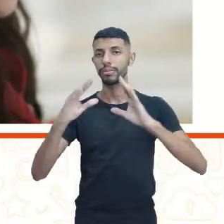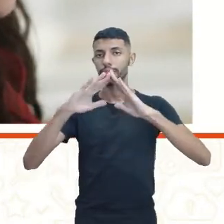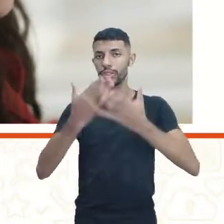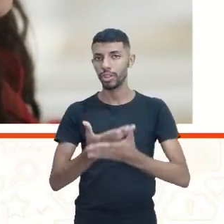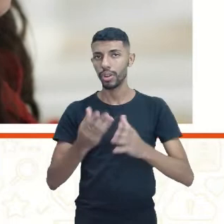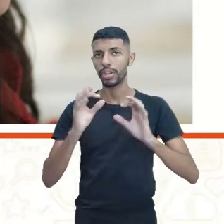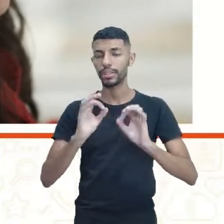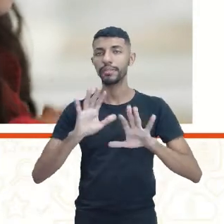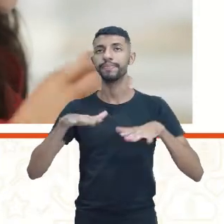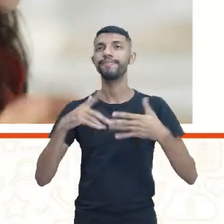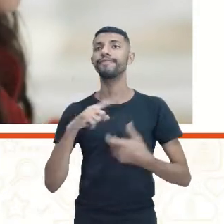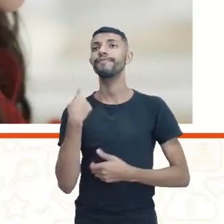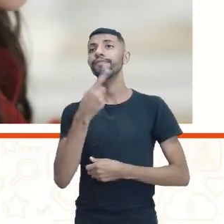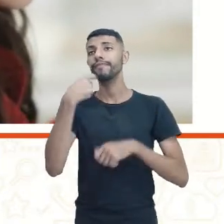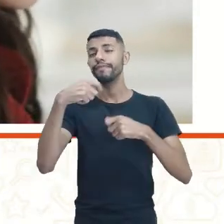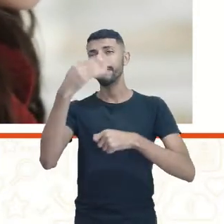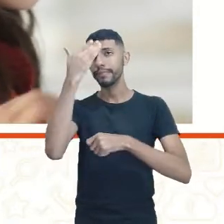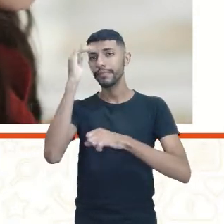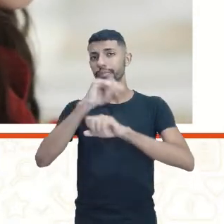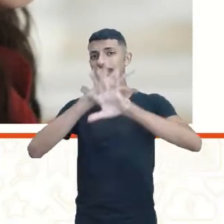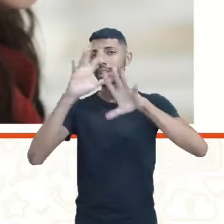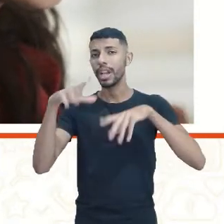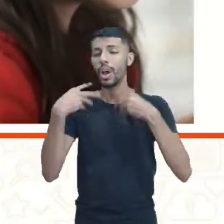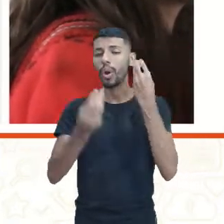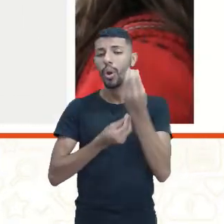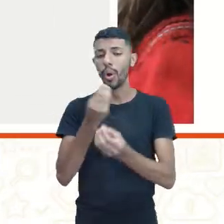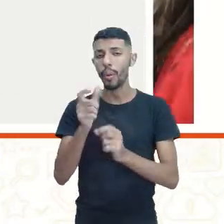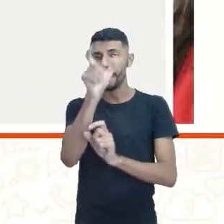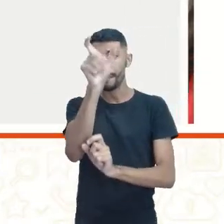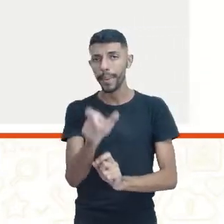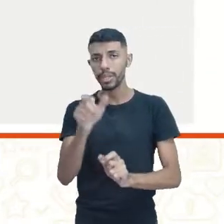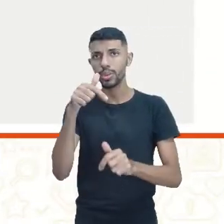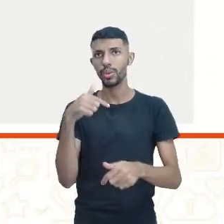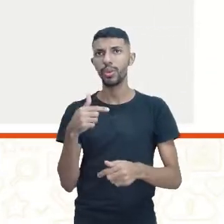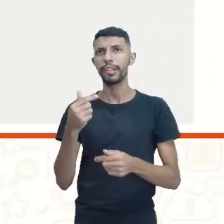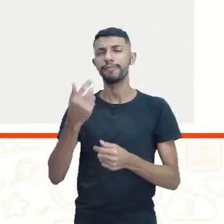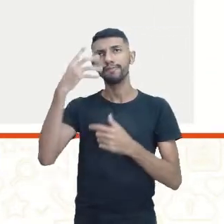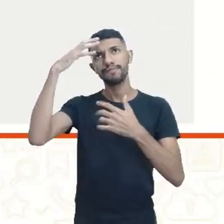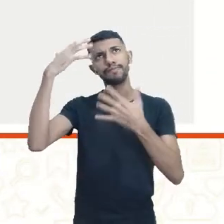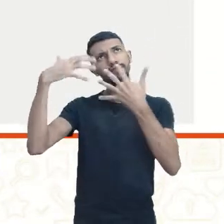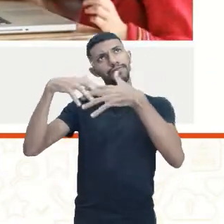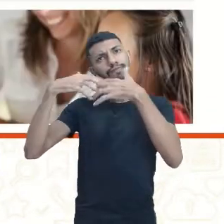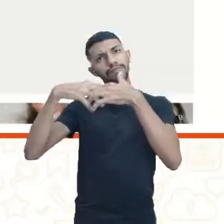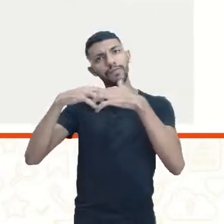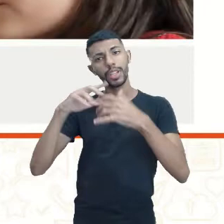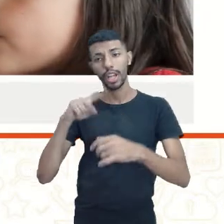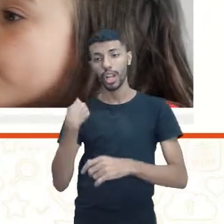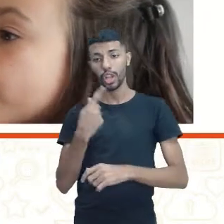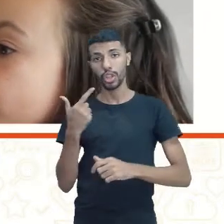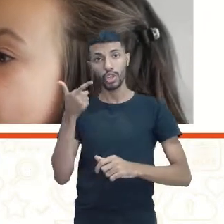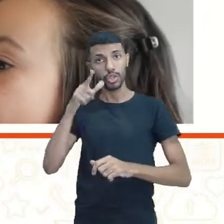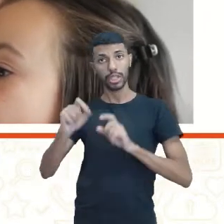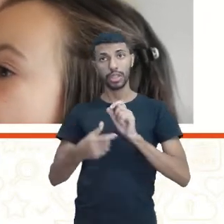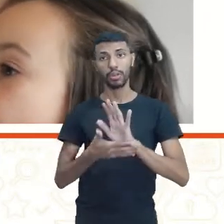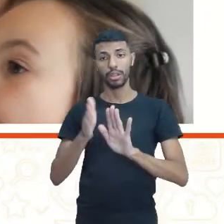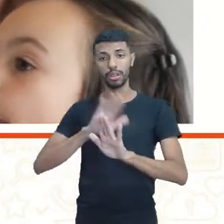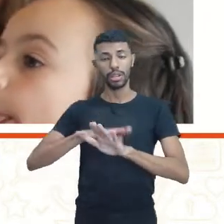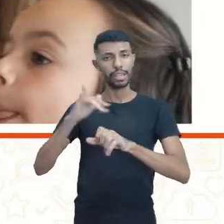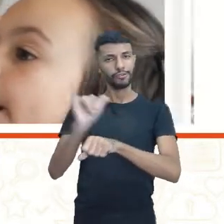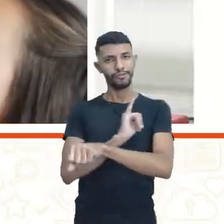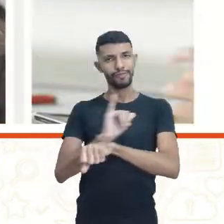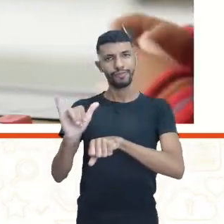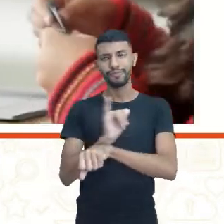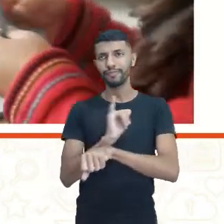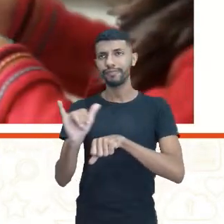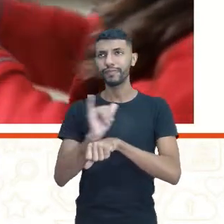a gente precisa entender como é que essas pessoas funcionam para que a gente possa pensar em estratégias e proposições pedagógicas